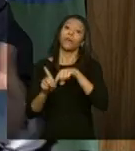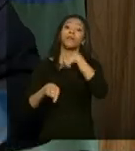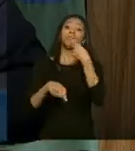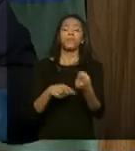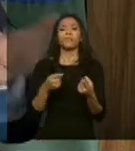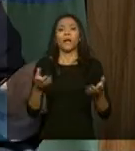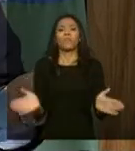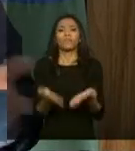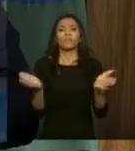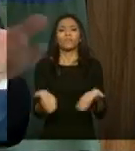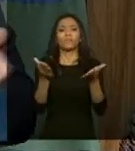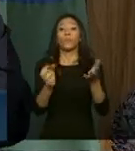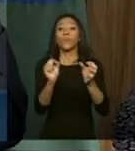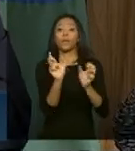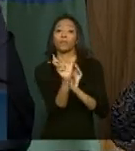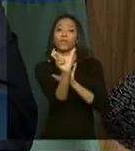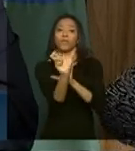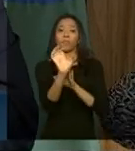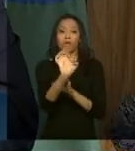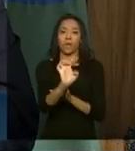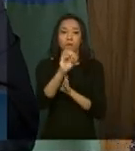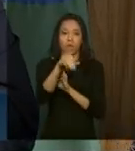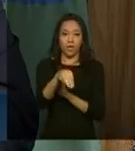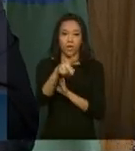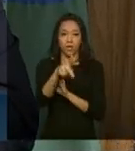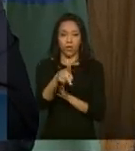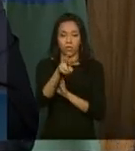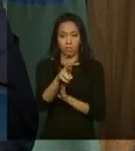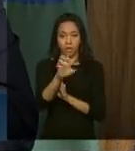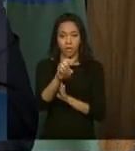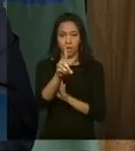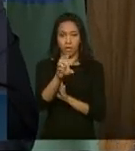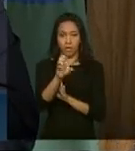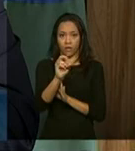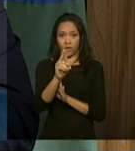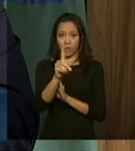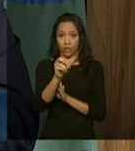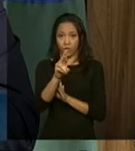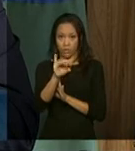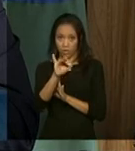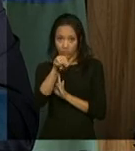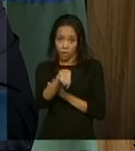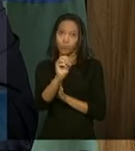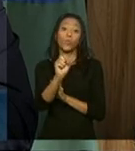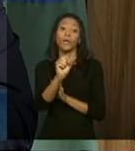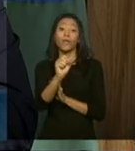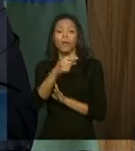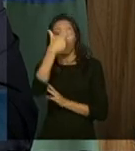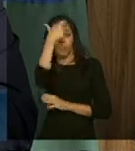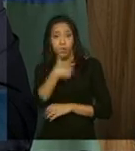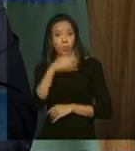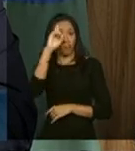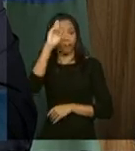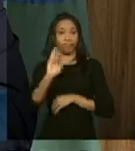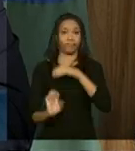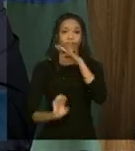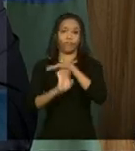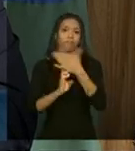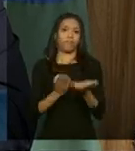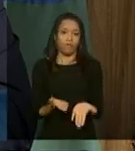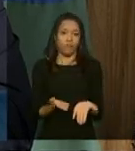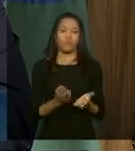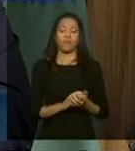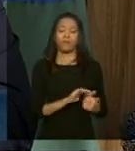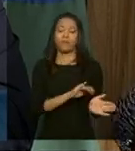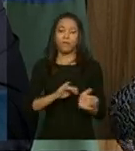empreendedorismo do Brasil e facilitar aqueles que querem correr risco e produzir. Nós temos também um grupo de trabalho para inovação, é uma